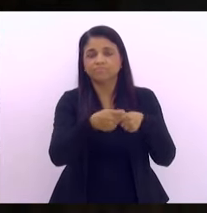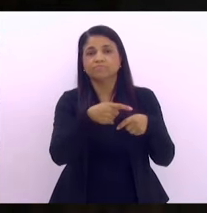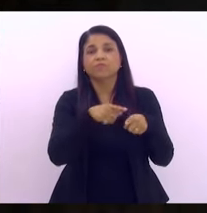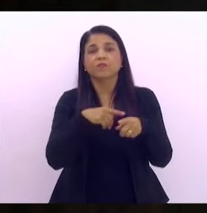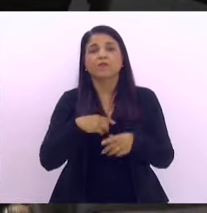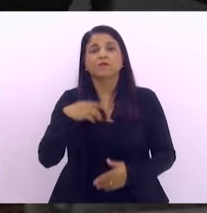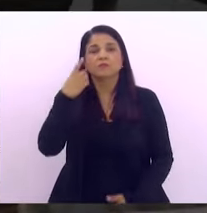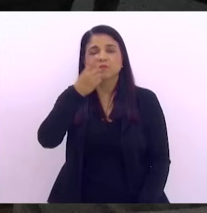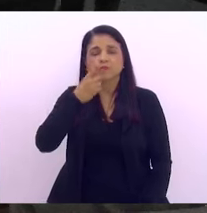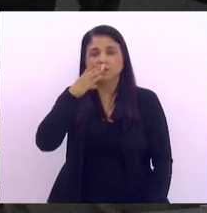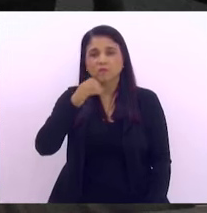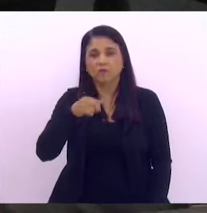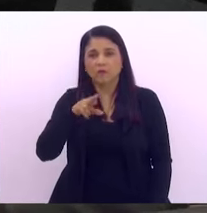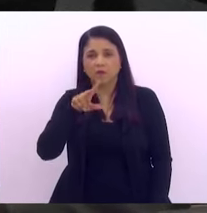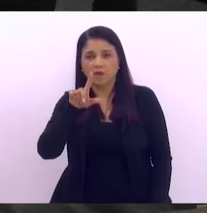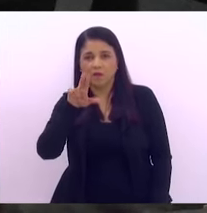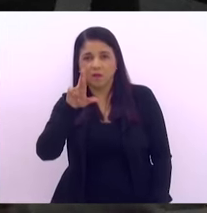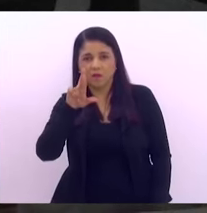Macedo.